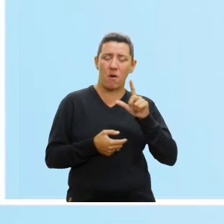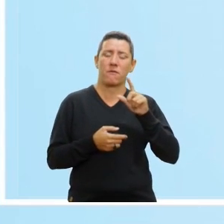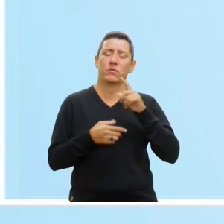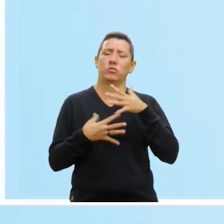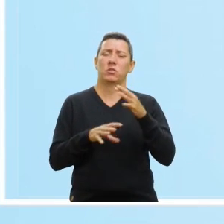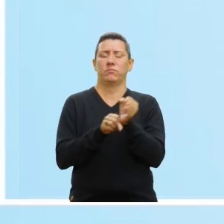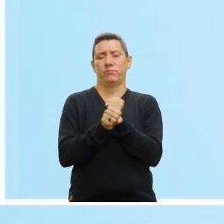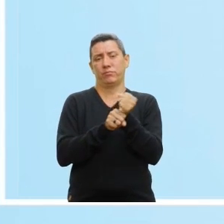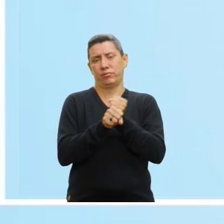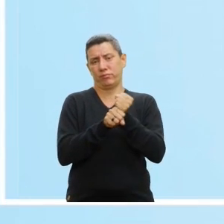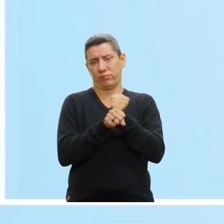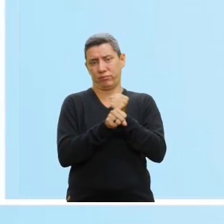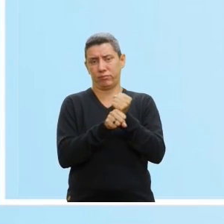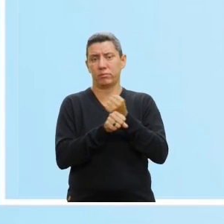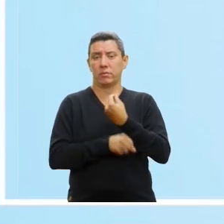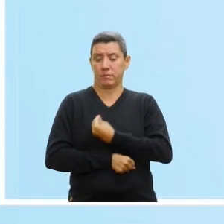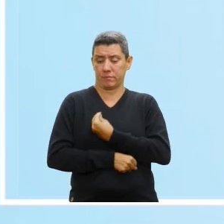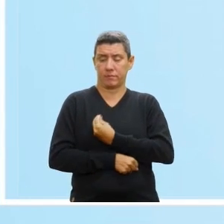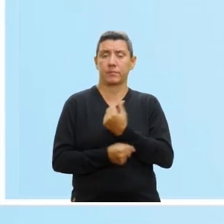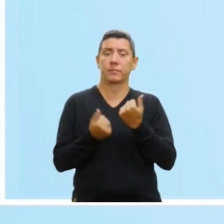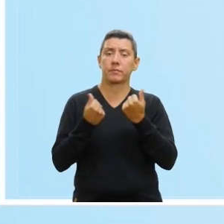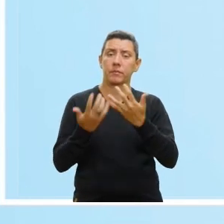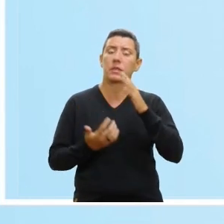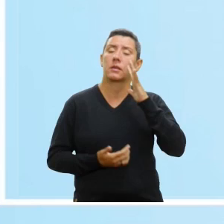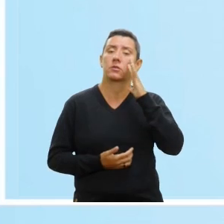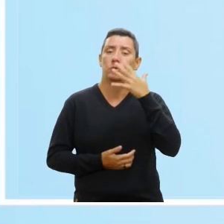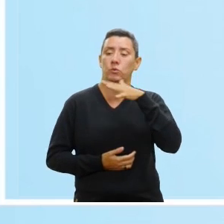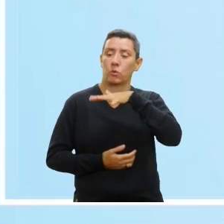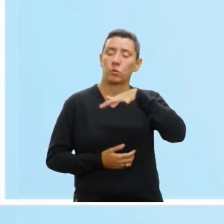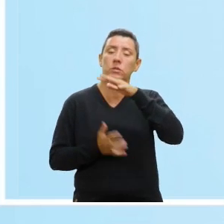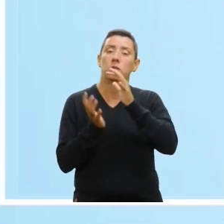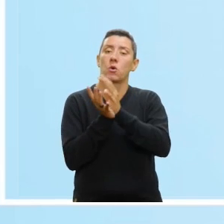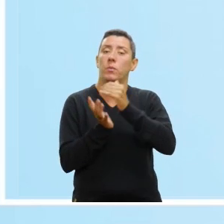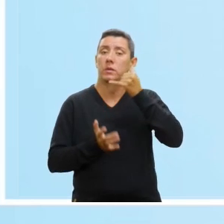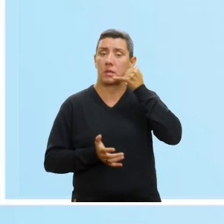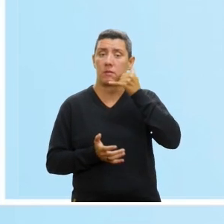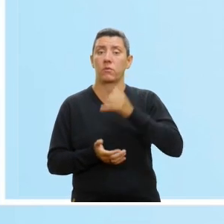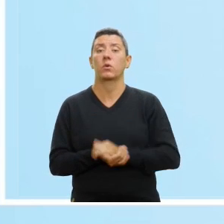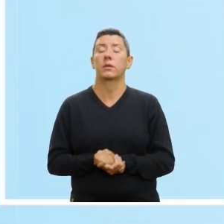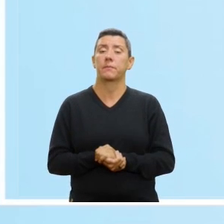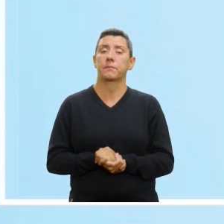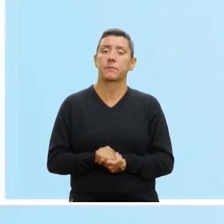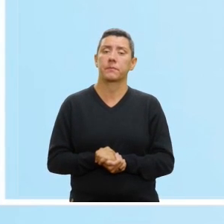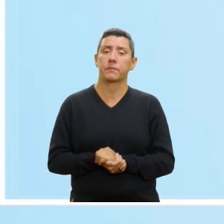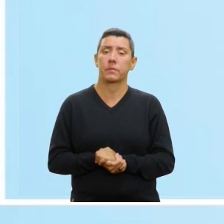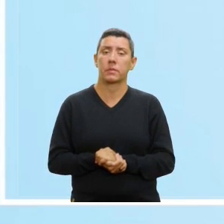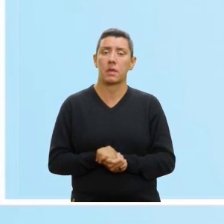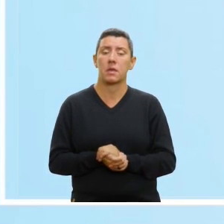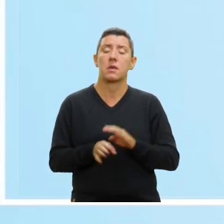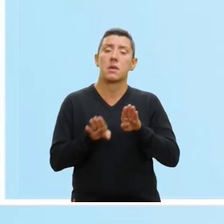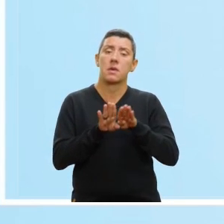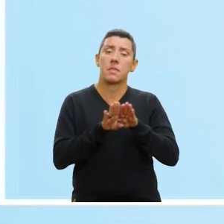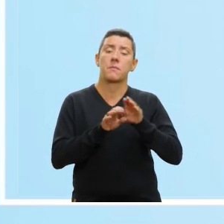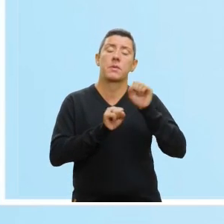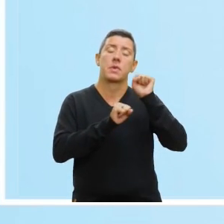mercado, a Huawei está presente com soluções para as operadoras. Também parte de empresas e produtos,